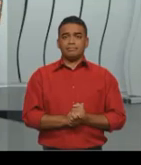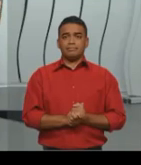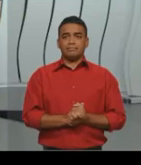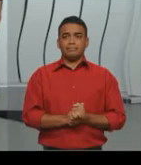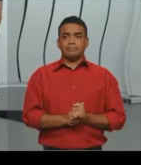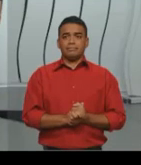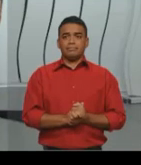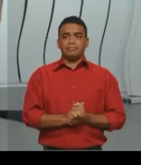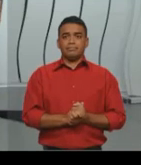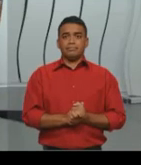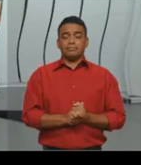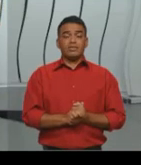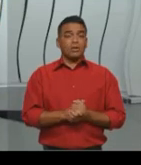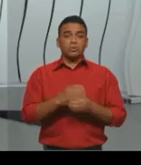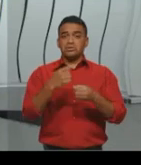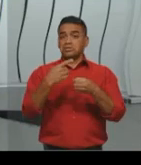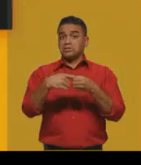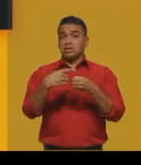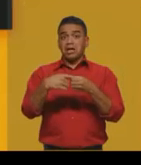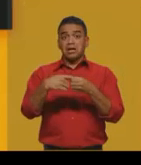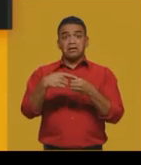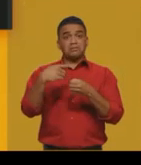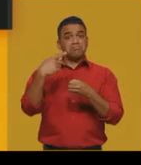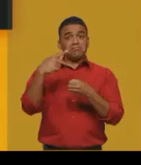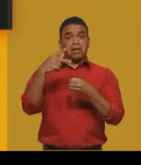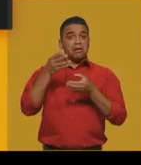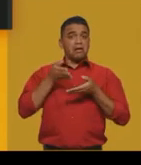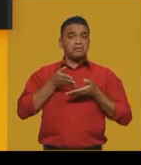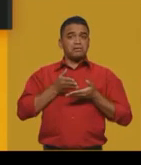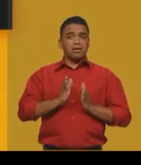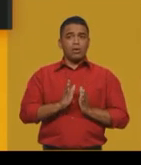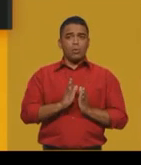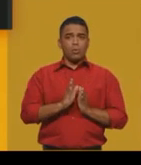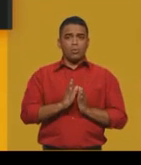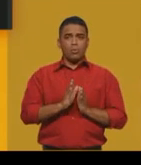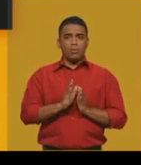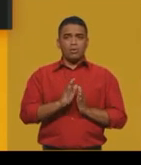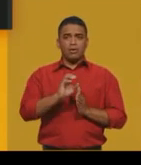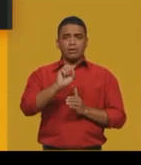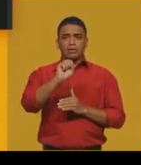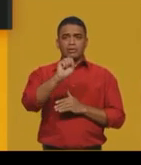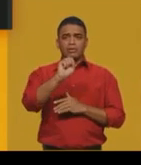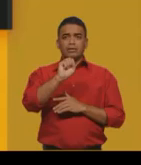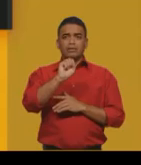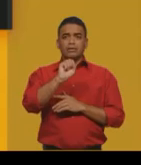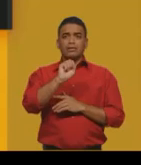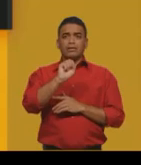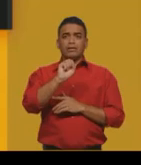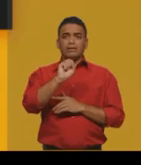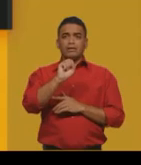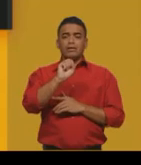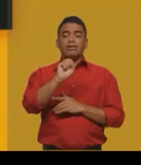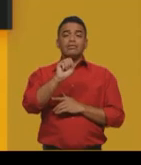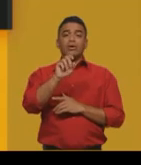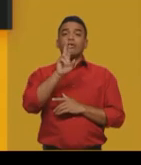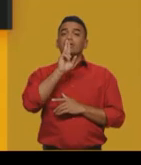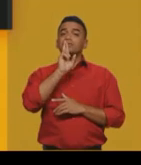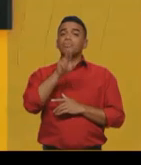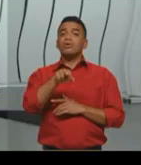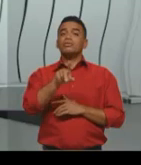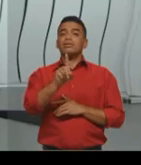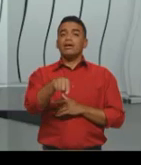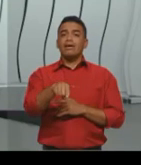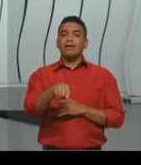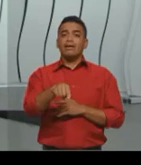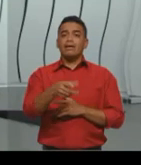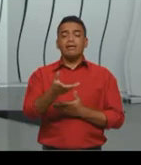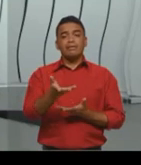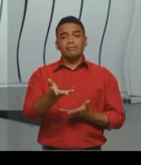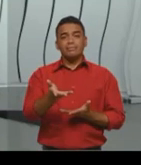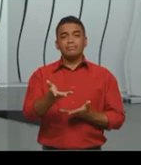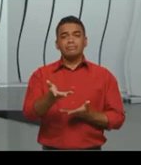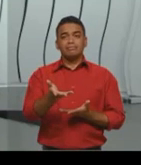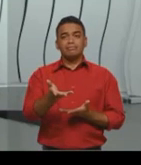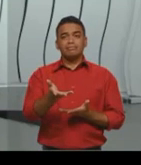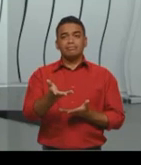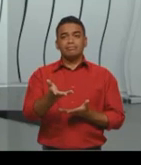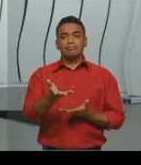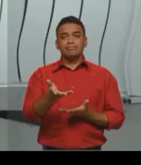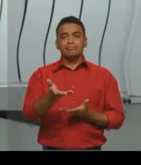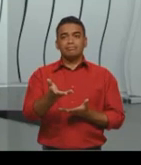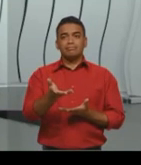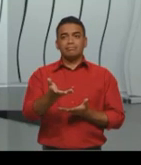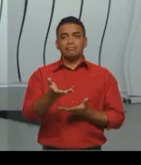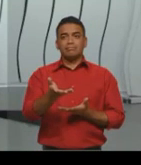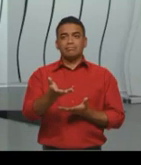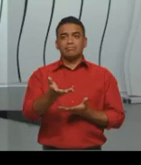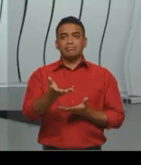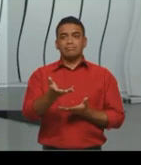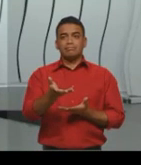Stratford-upon-Avon, que é a cidade que ele nasceu. Então, a resposta seria aqui que ela era de